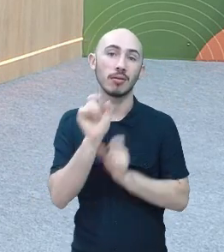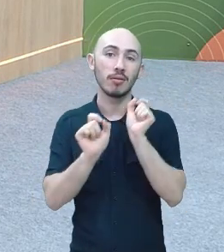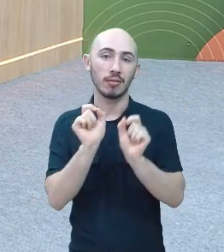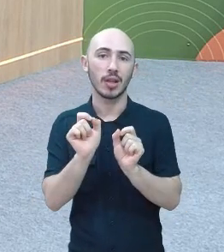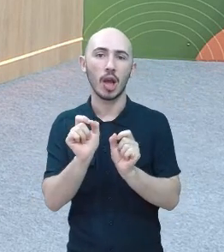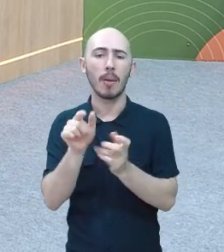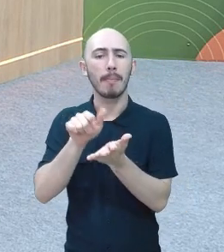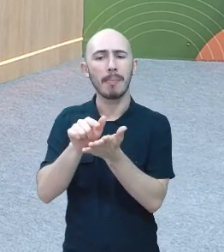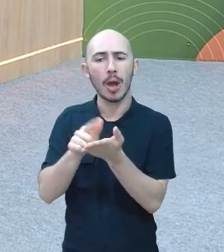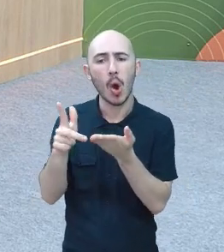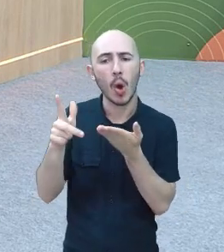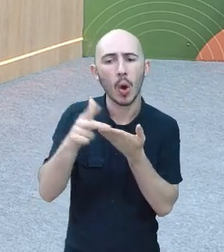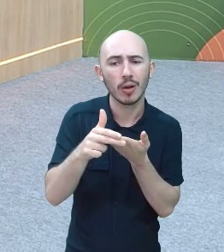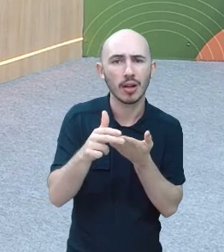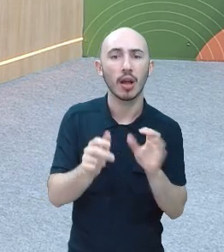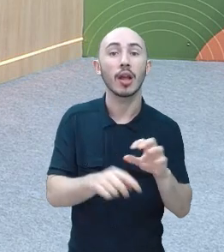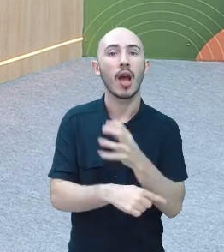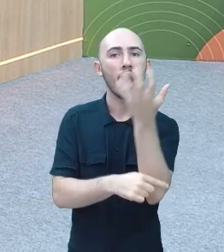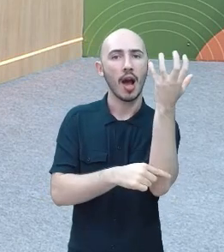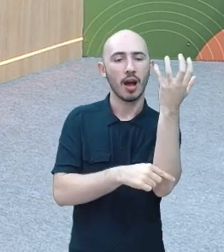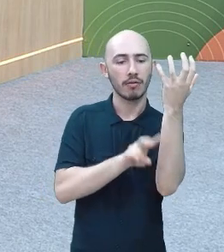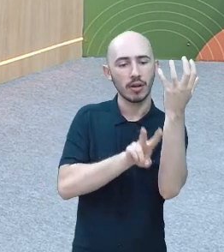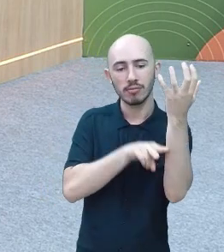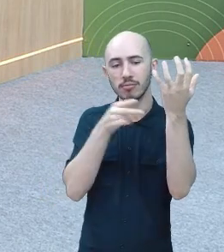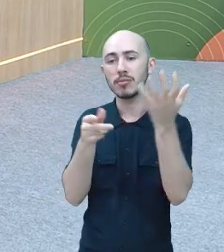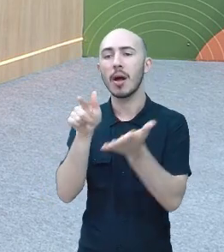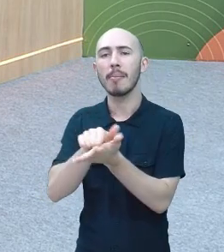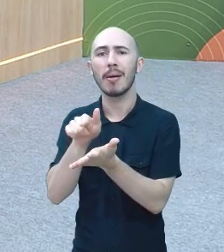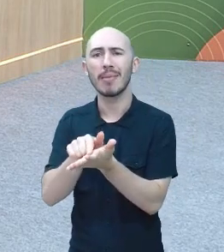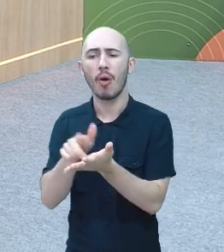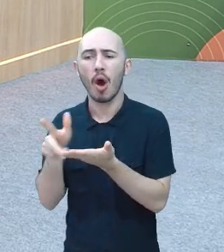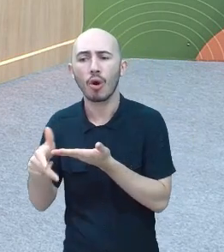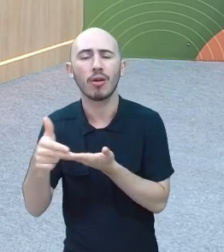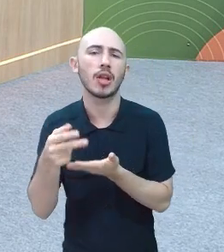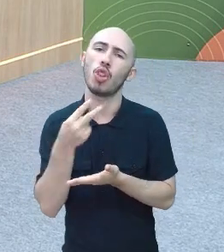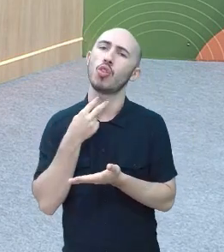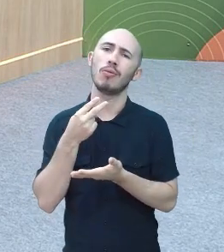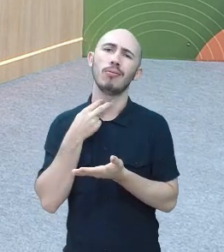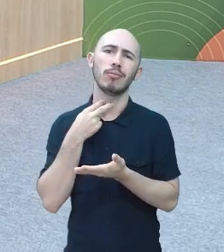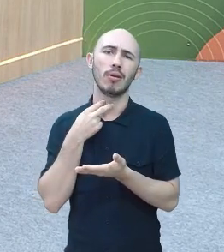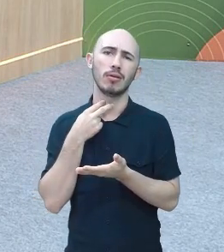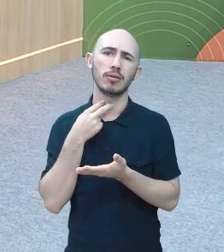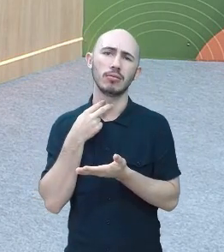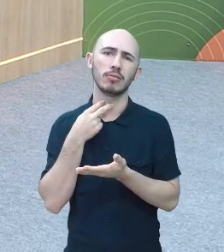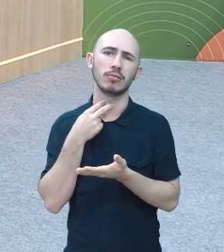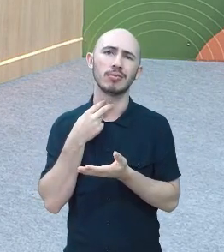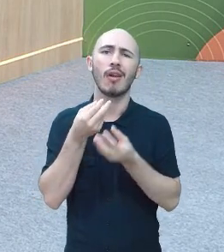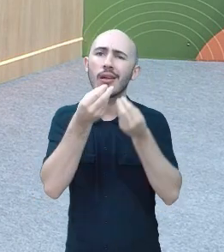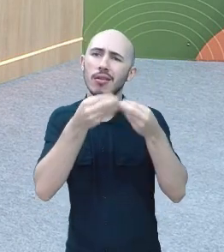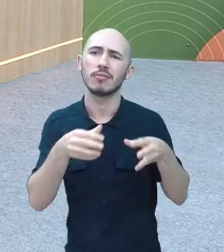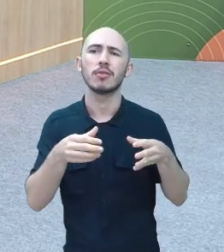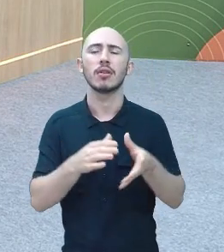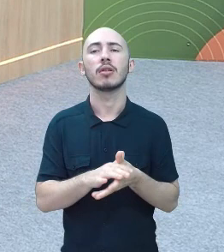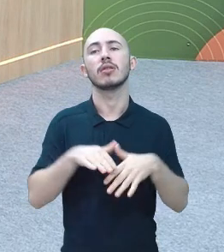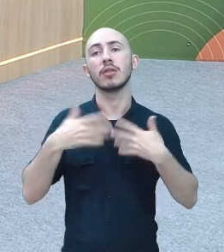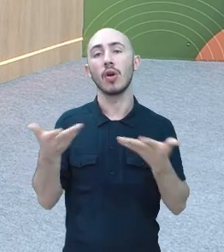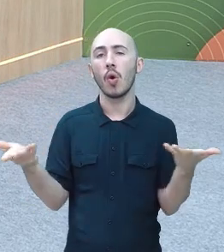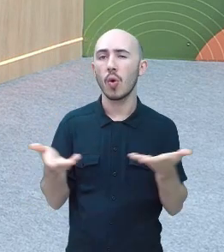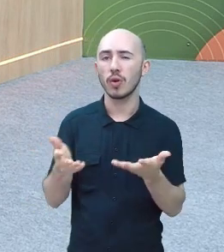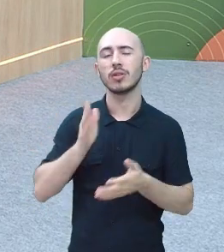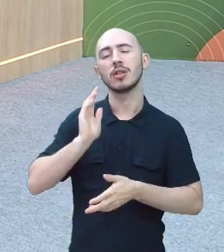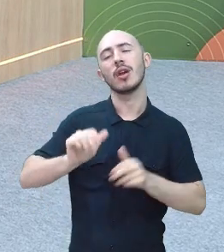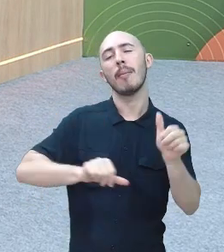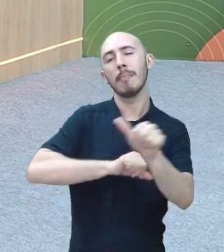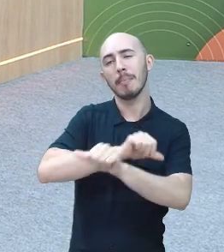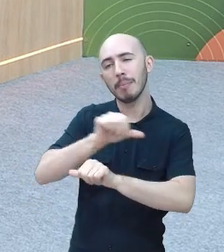era dado pela árvore, né, pela mãe natureza, seria ofensivo. Mas hoje a gente já consegue aí transformar o